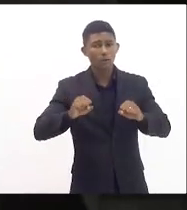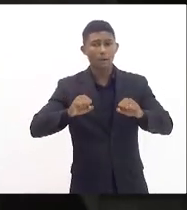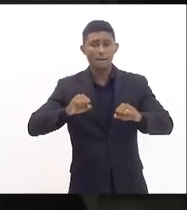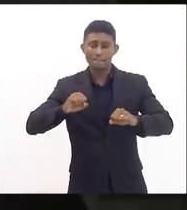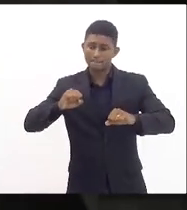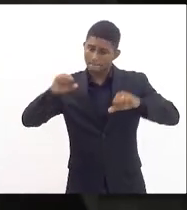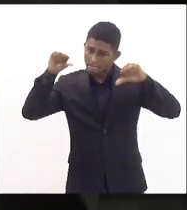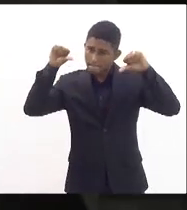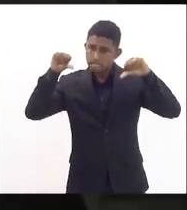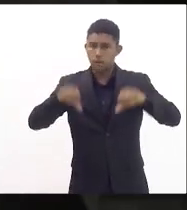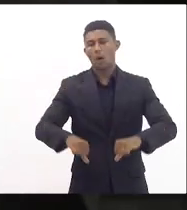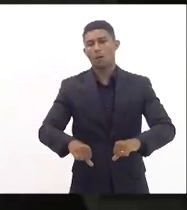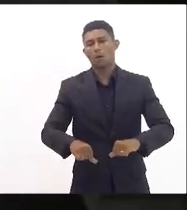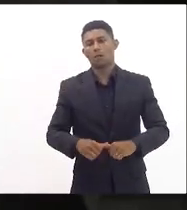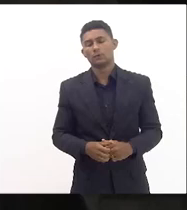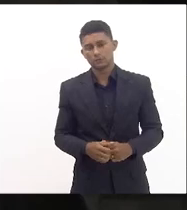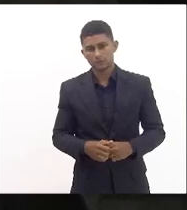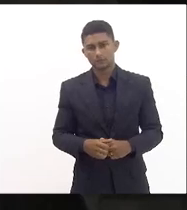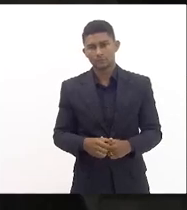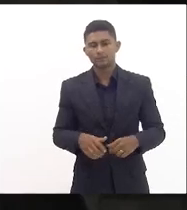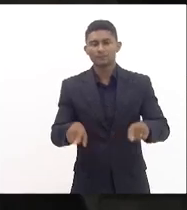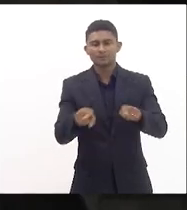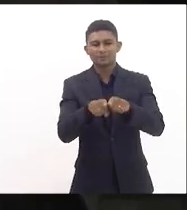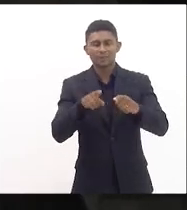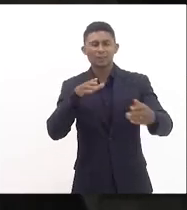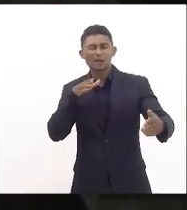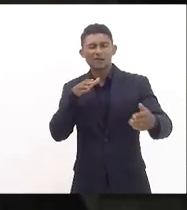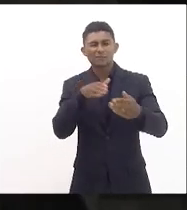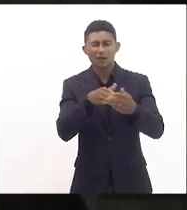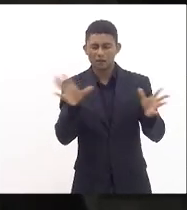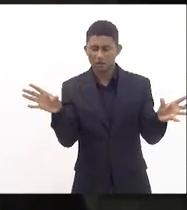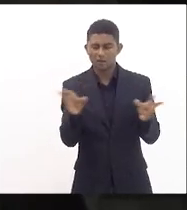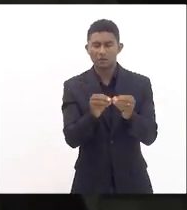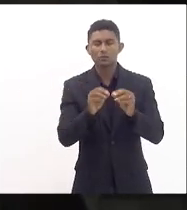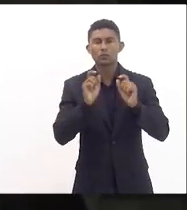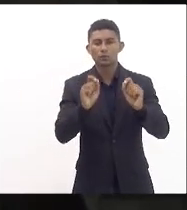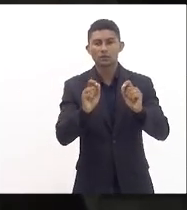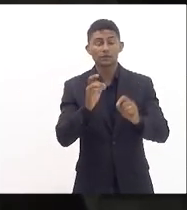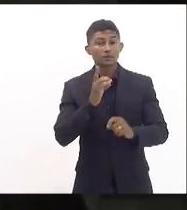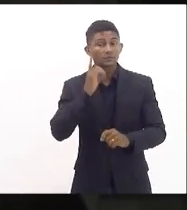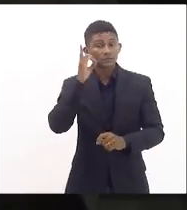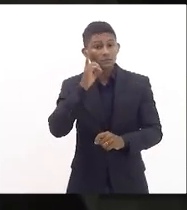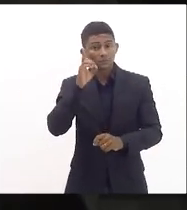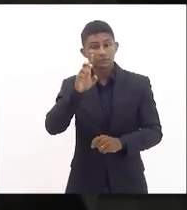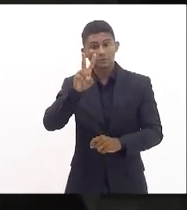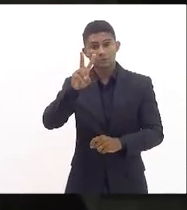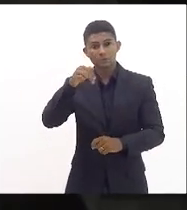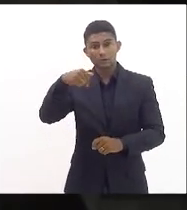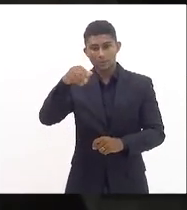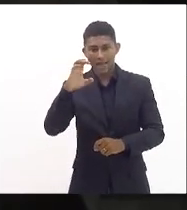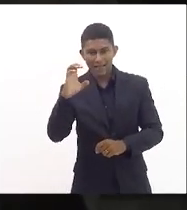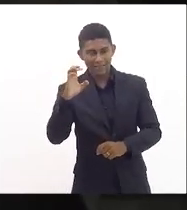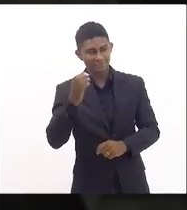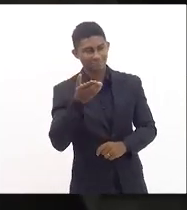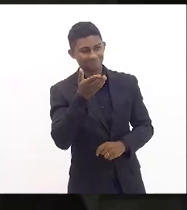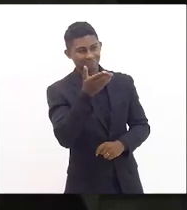E, para terminar, senhora presidente, em homenagem ao deputado Valdeir Carneiro,